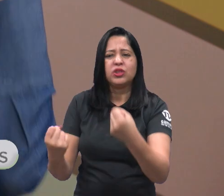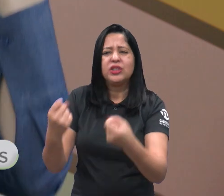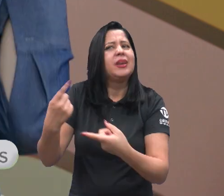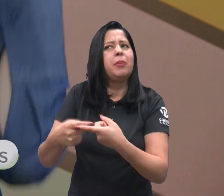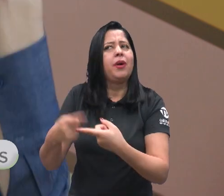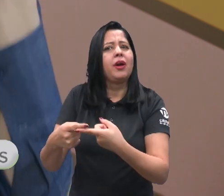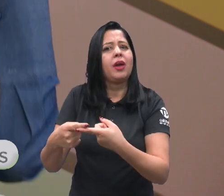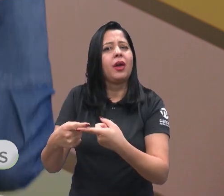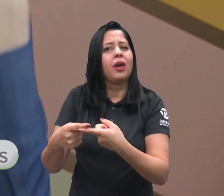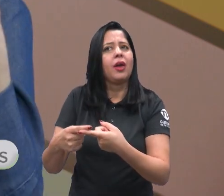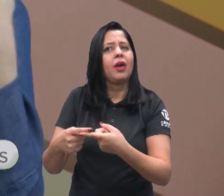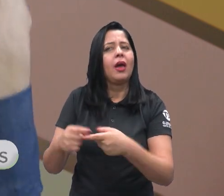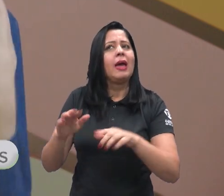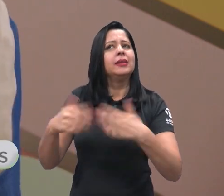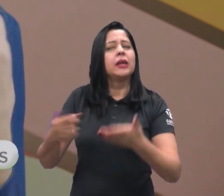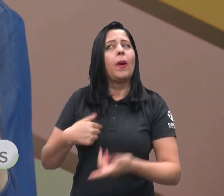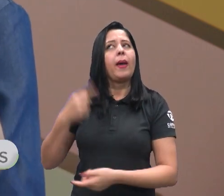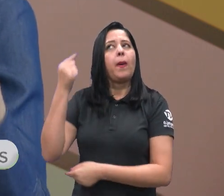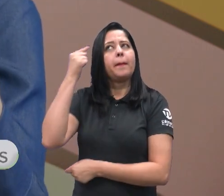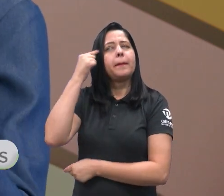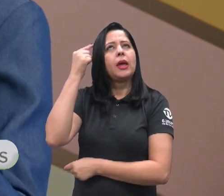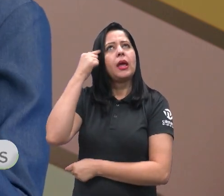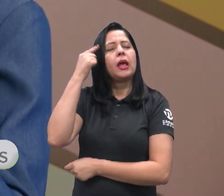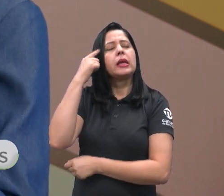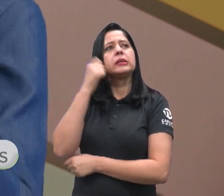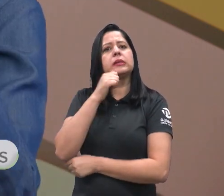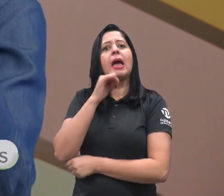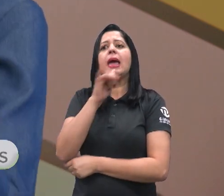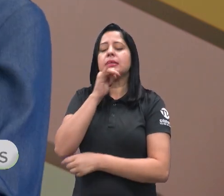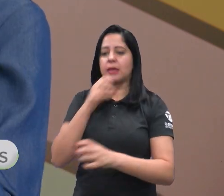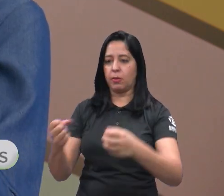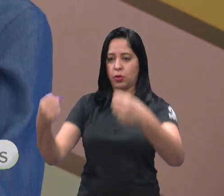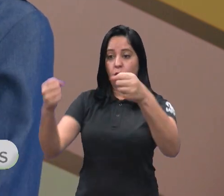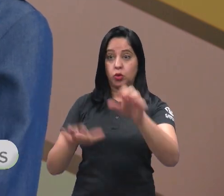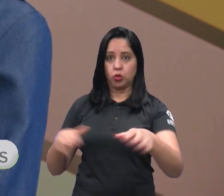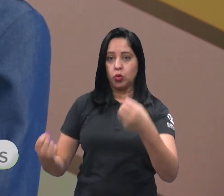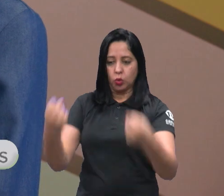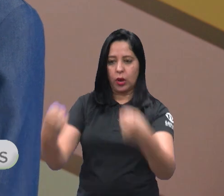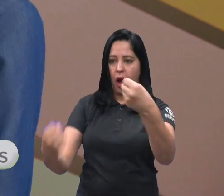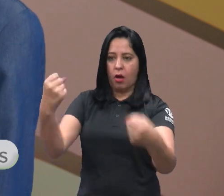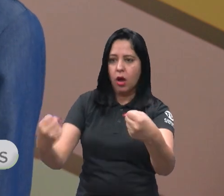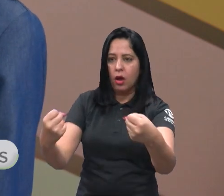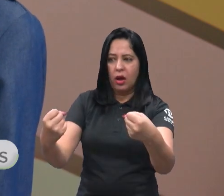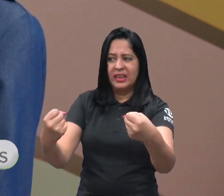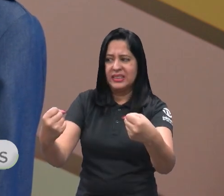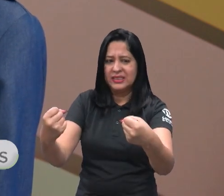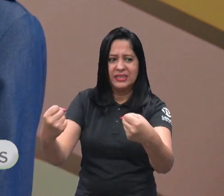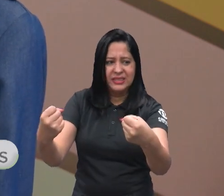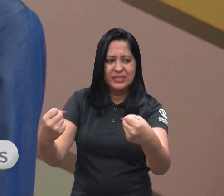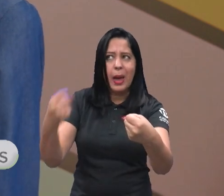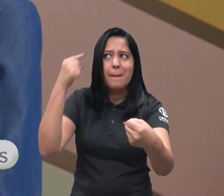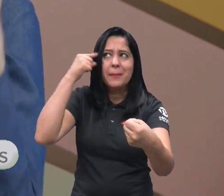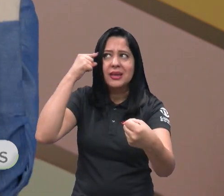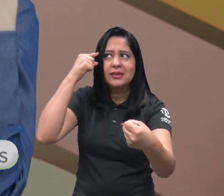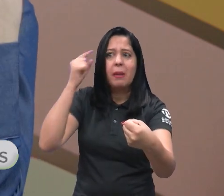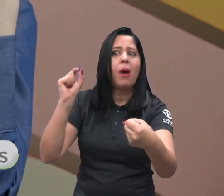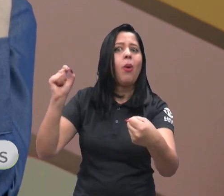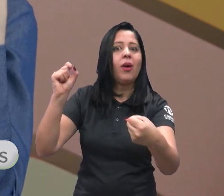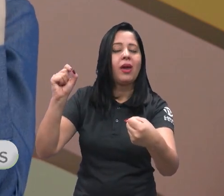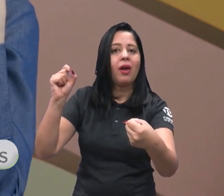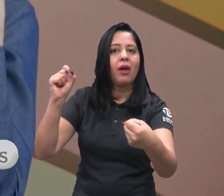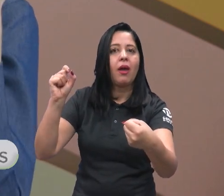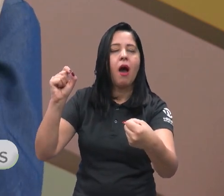assim, quais os pensamentos que vêm antes, quando eu tô lá sentado no carro, que eu travo, que eu não consigo dirigir? Isso é autoconhecimento. Eu